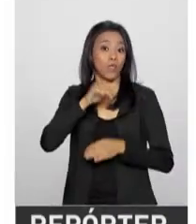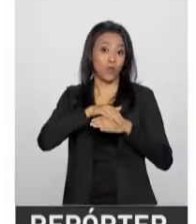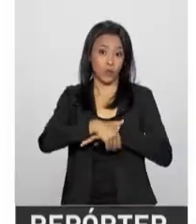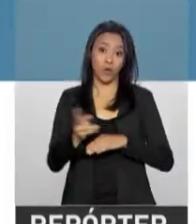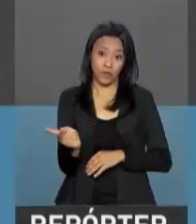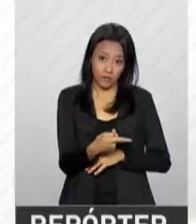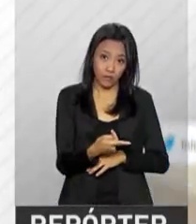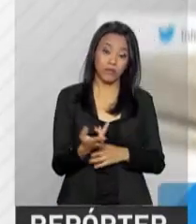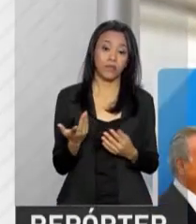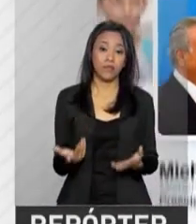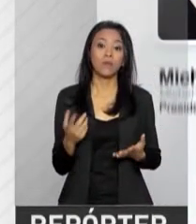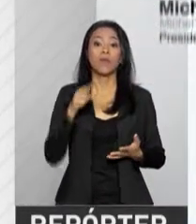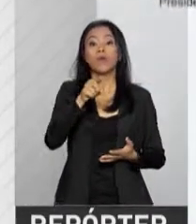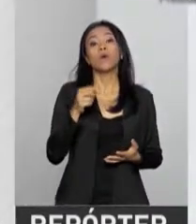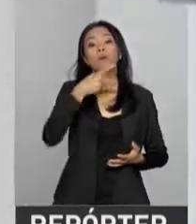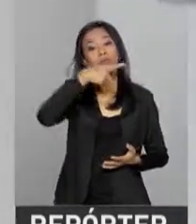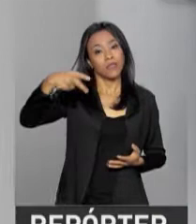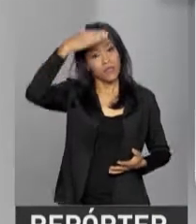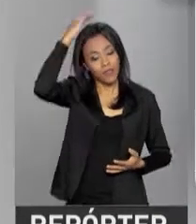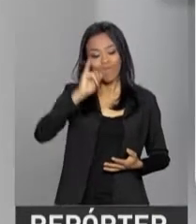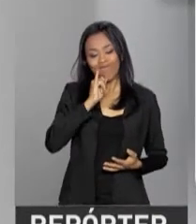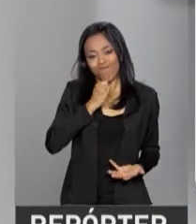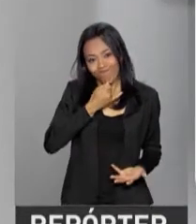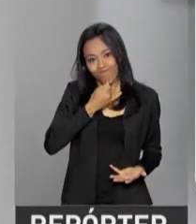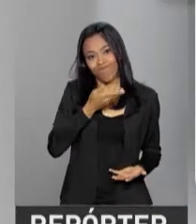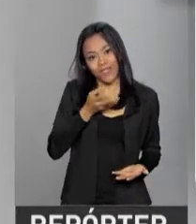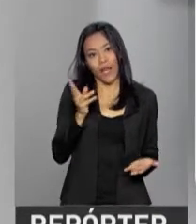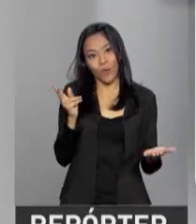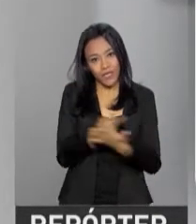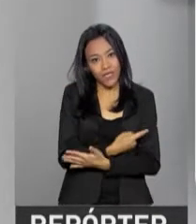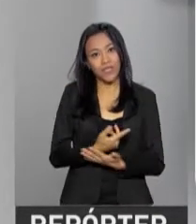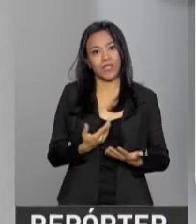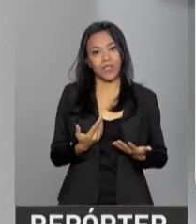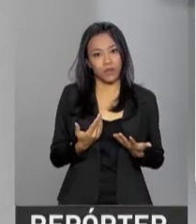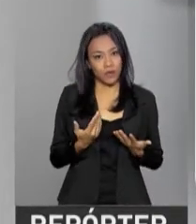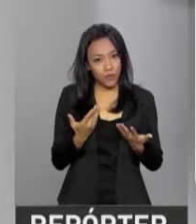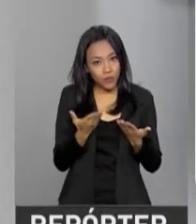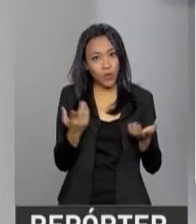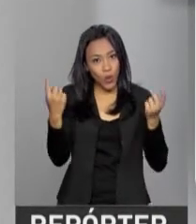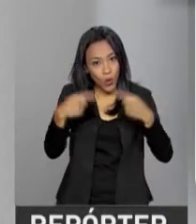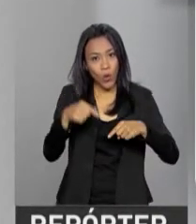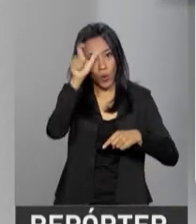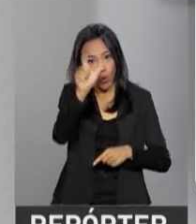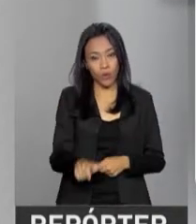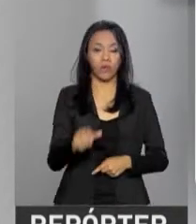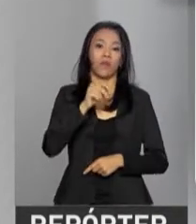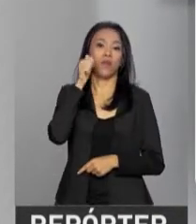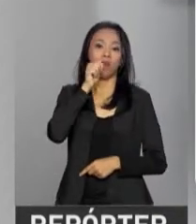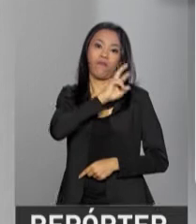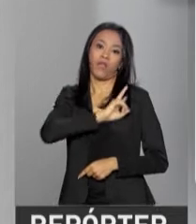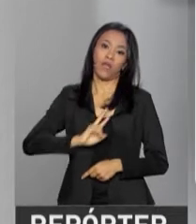o o presidente disse que lamenta esse ato de extrema covardia covardia contra a vereadora manieri franco